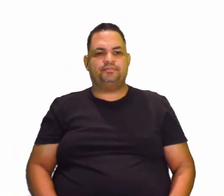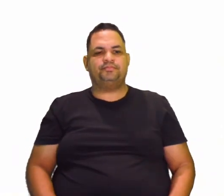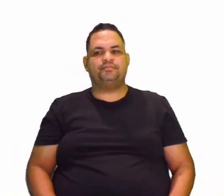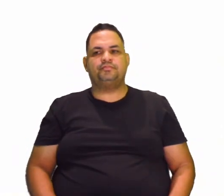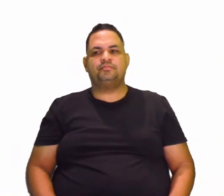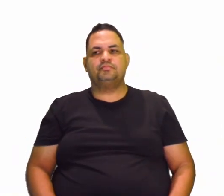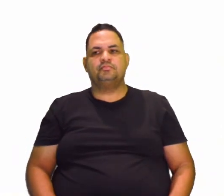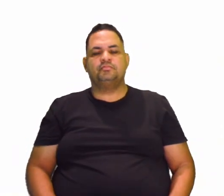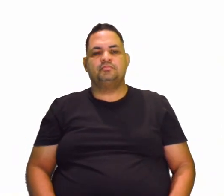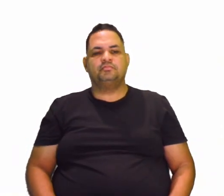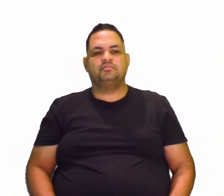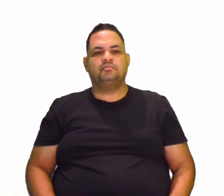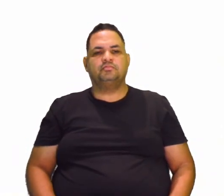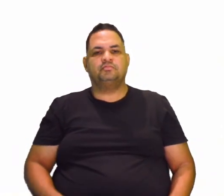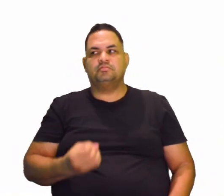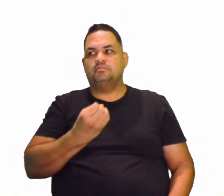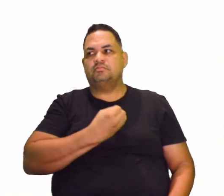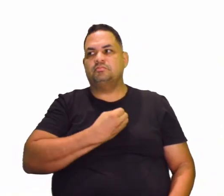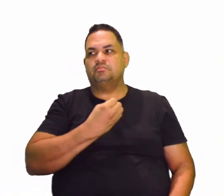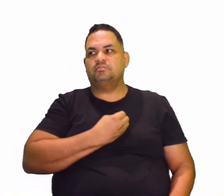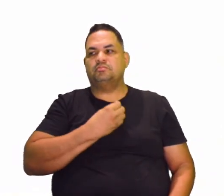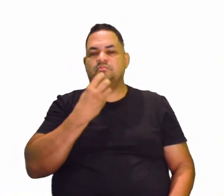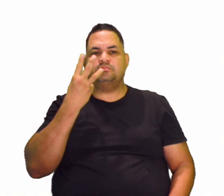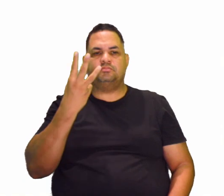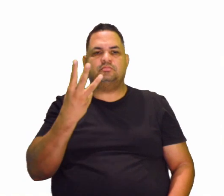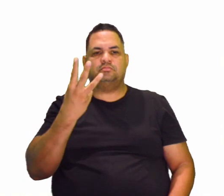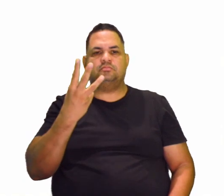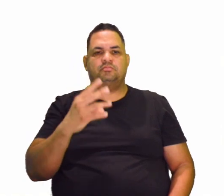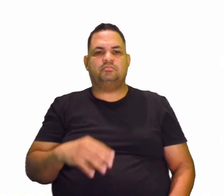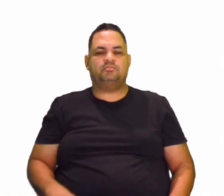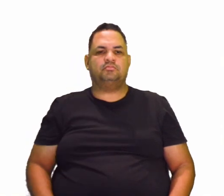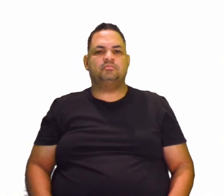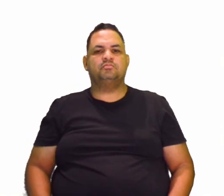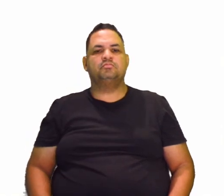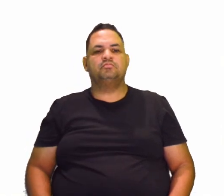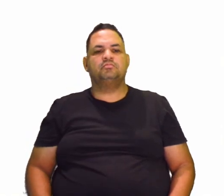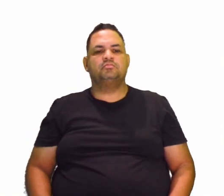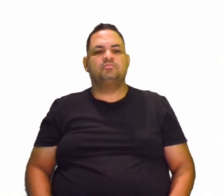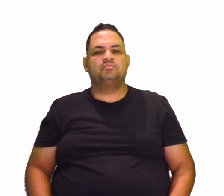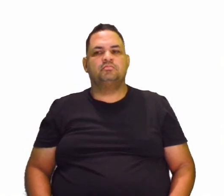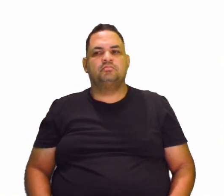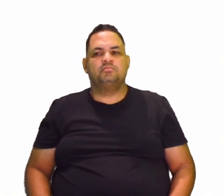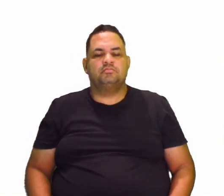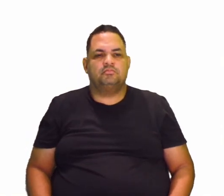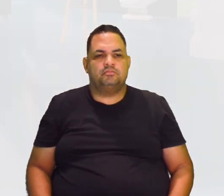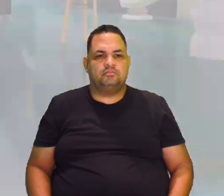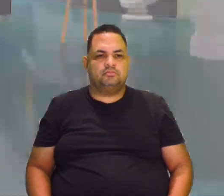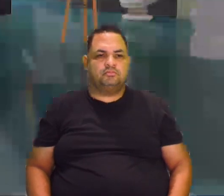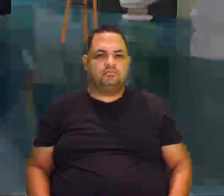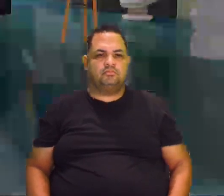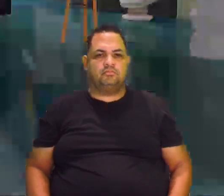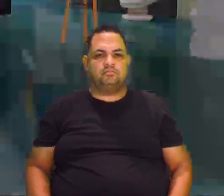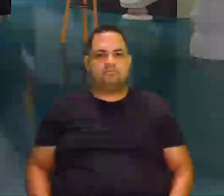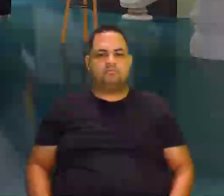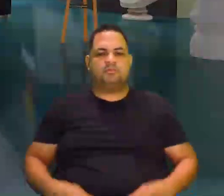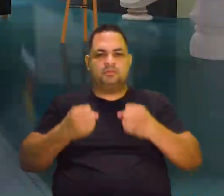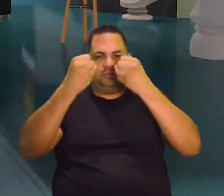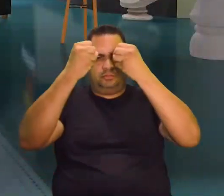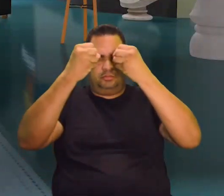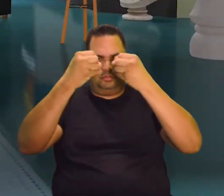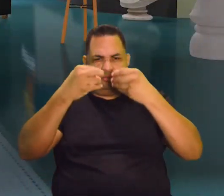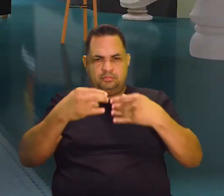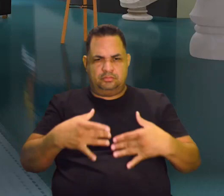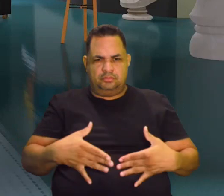Vamos para a questão 3. Então, estudantes, só uma argumentação aqui em